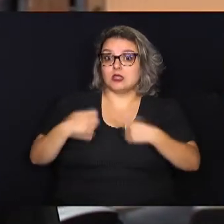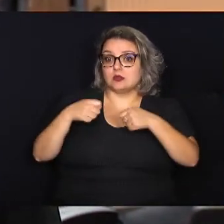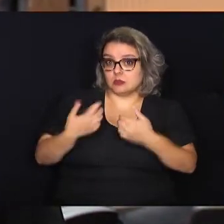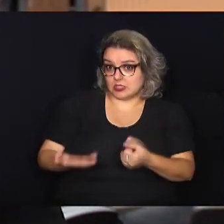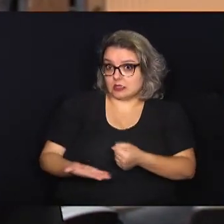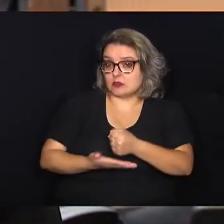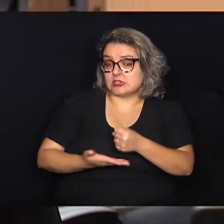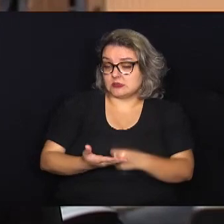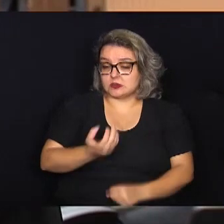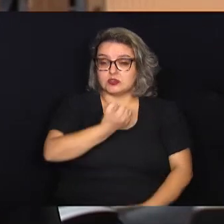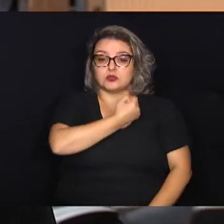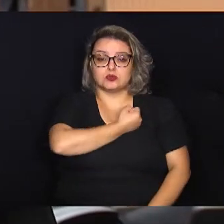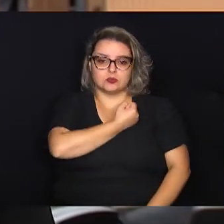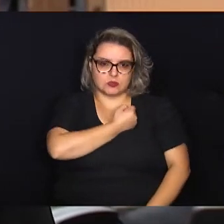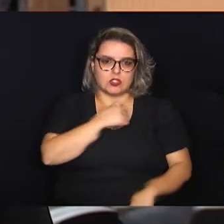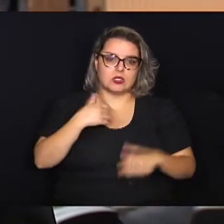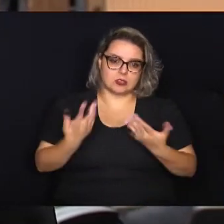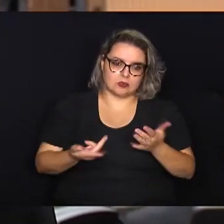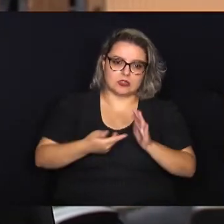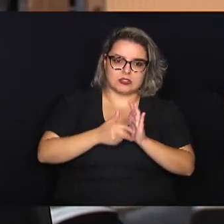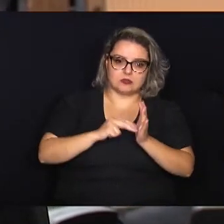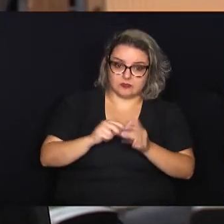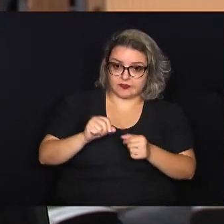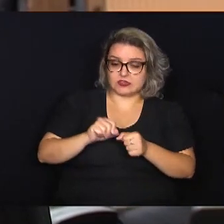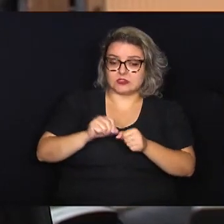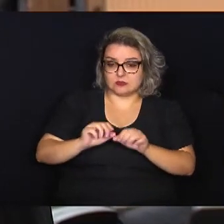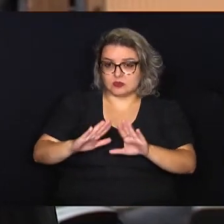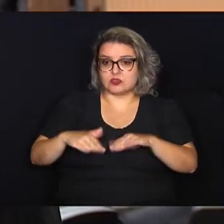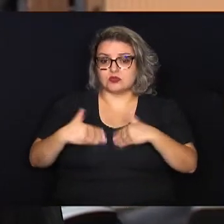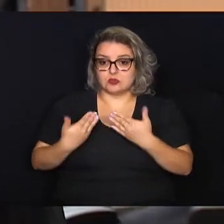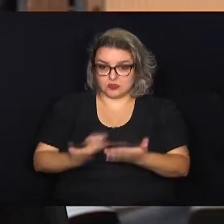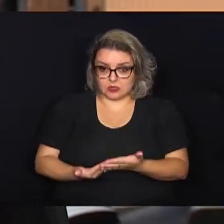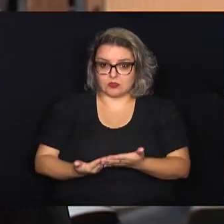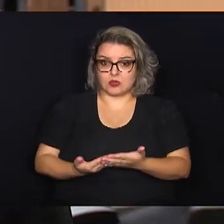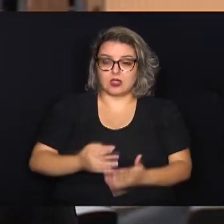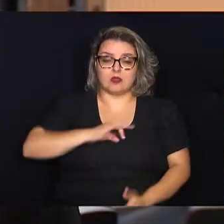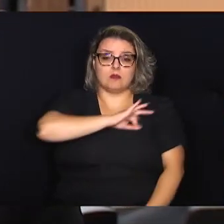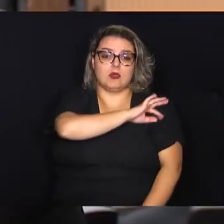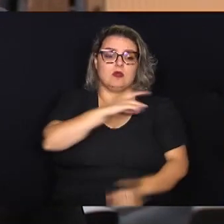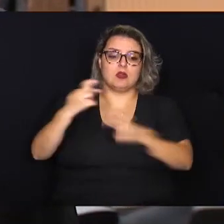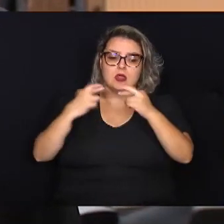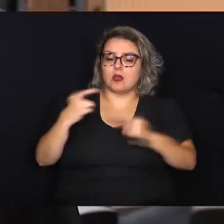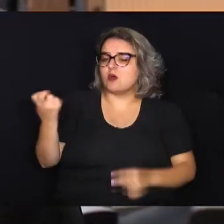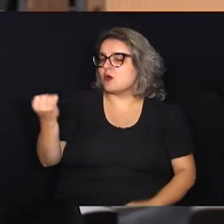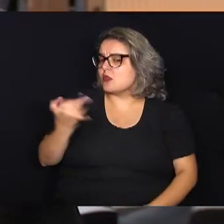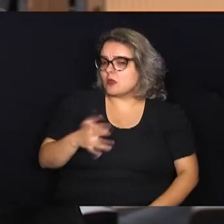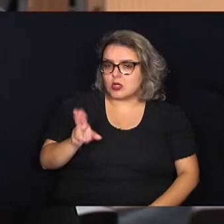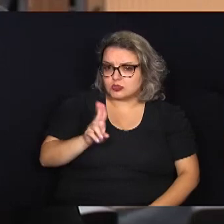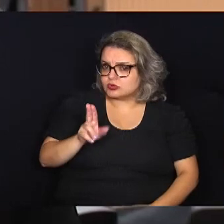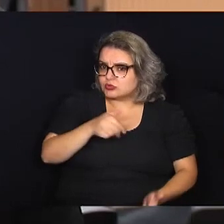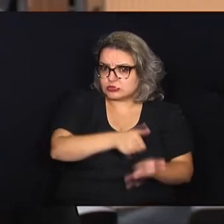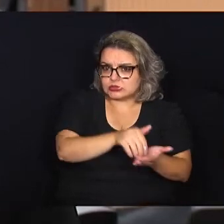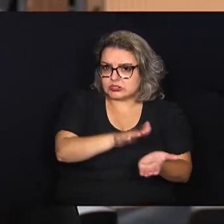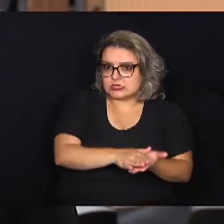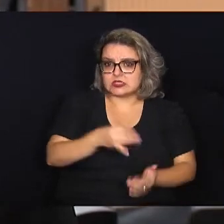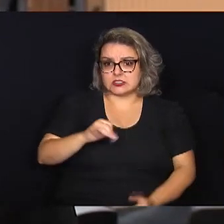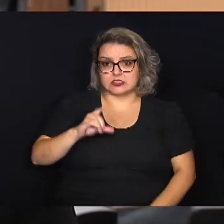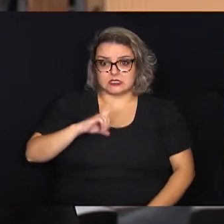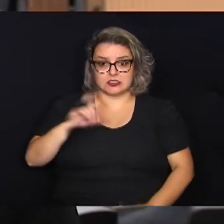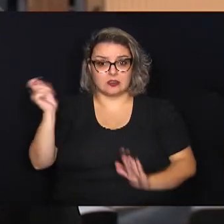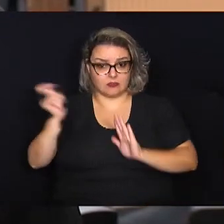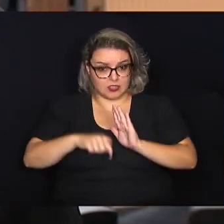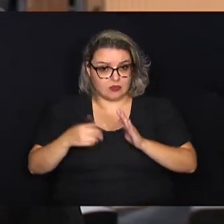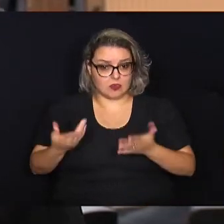de números. Então, nesse sentido, a gente fez um requerimento para a Prefeitura para saber quanto já foi aplicado de multas, tem sido efetiva